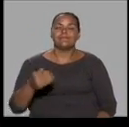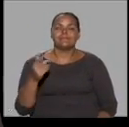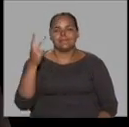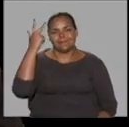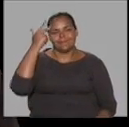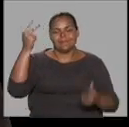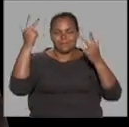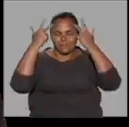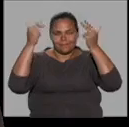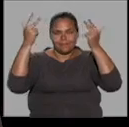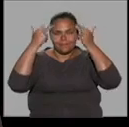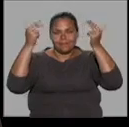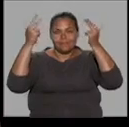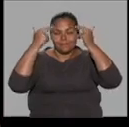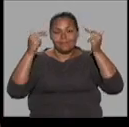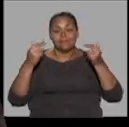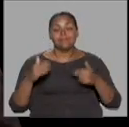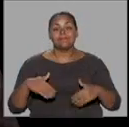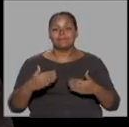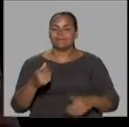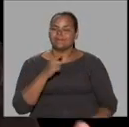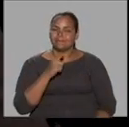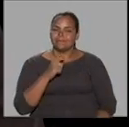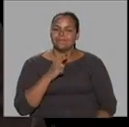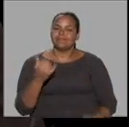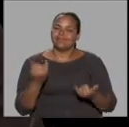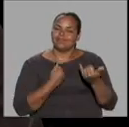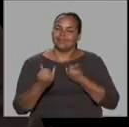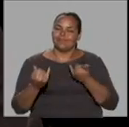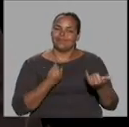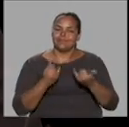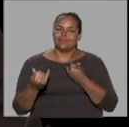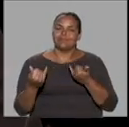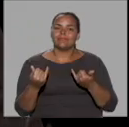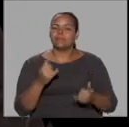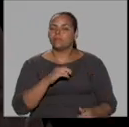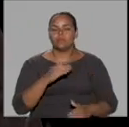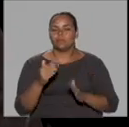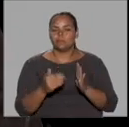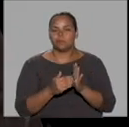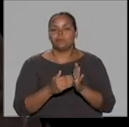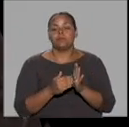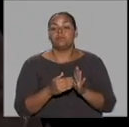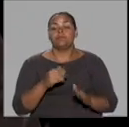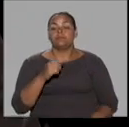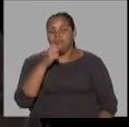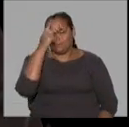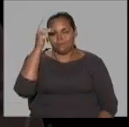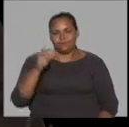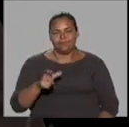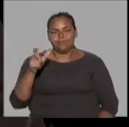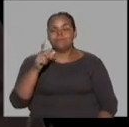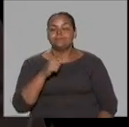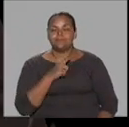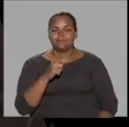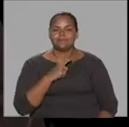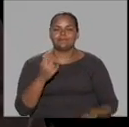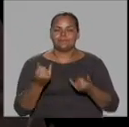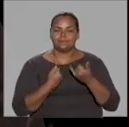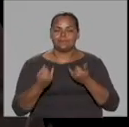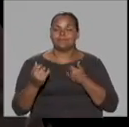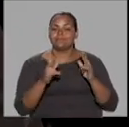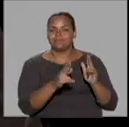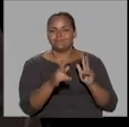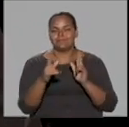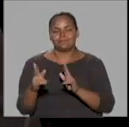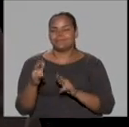foi muito natural, assim, de quando eu tive acesso a essas informações, porque realmente não é todo mundo que tem acesso a um tipo de